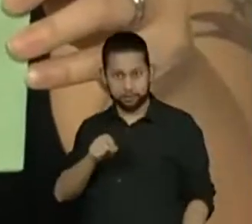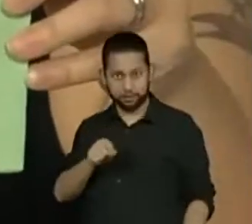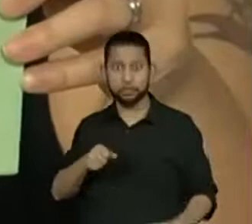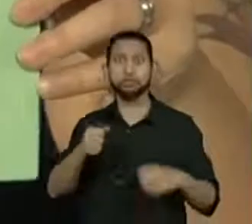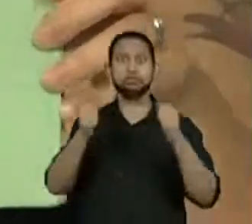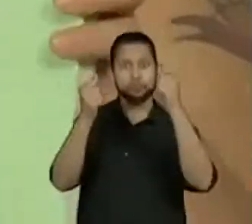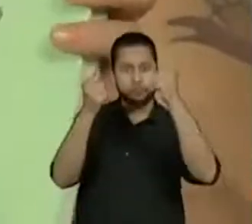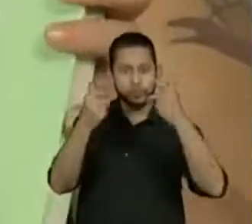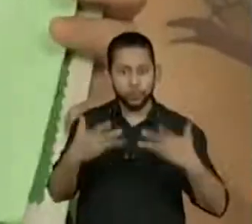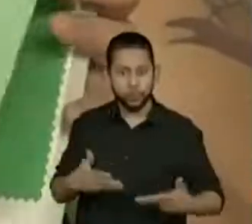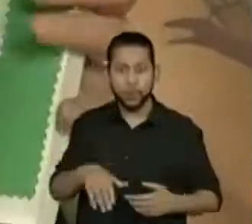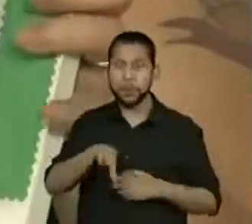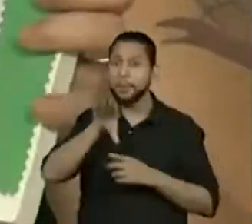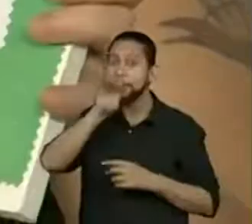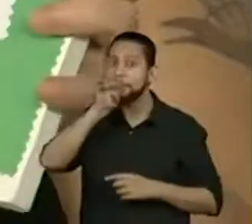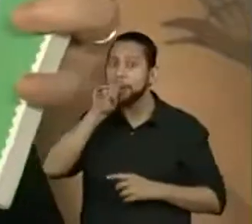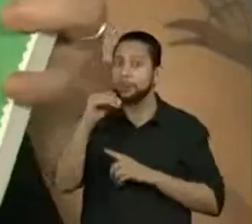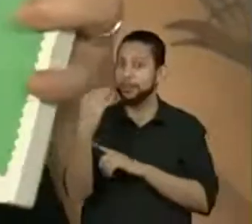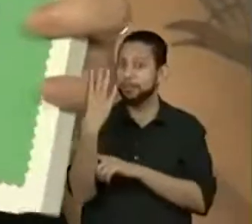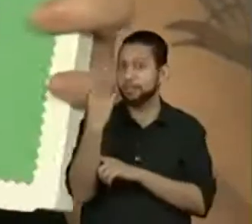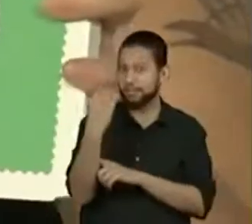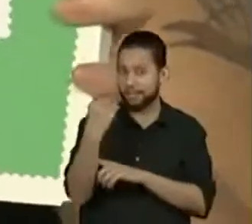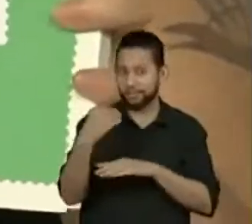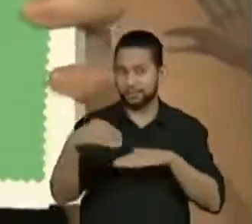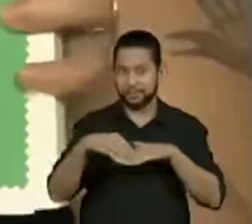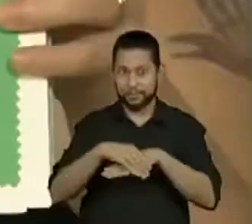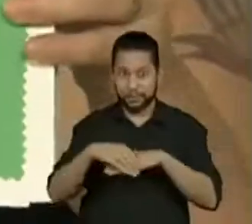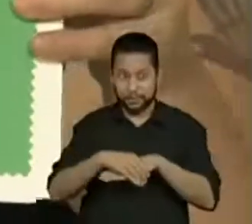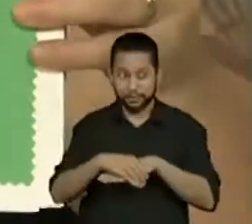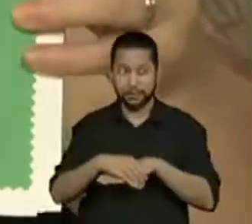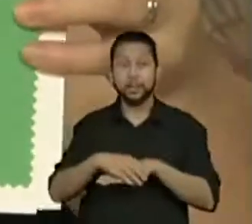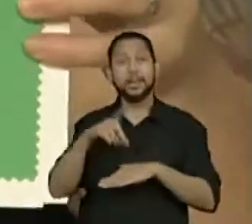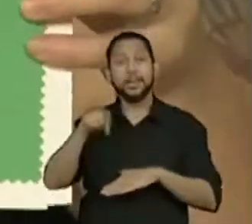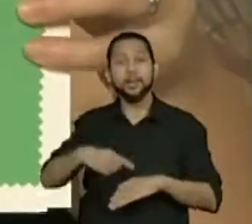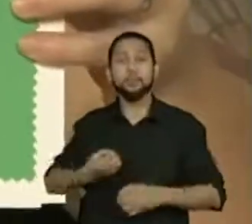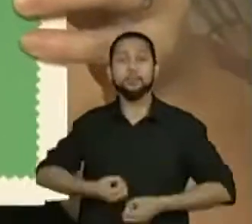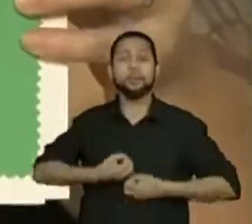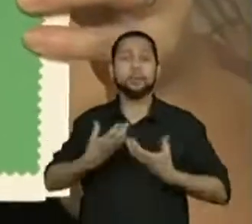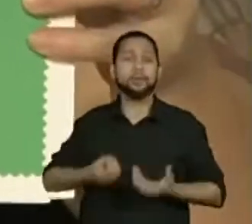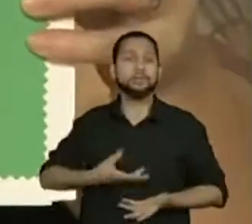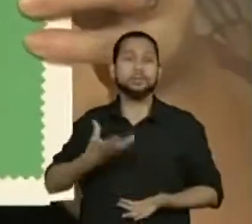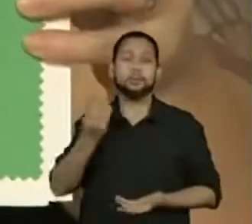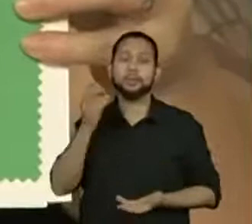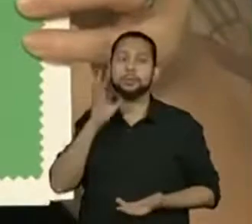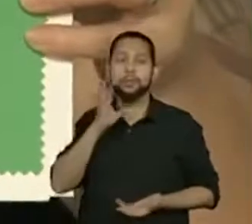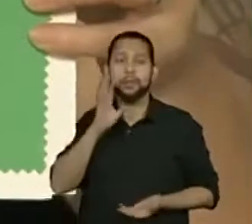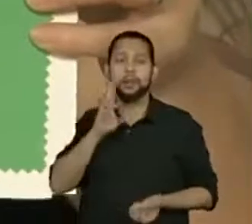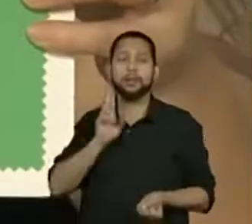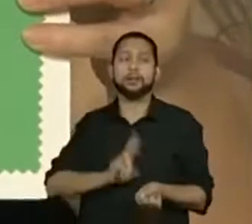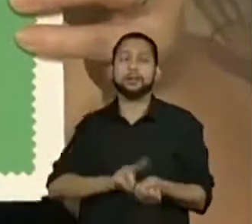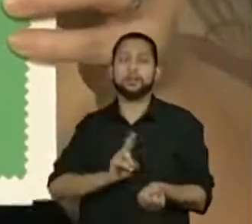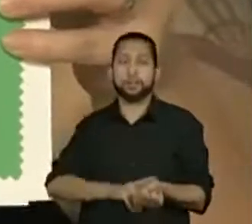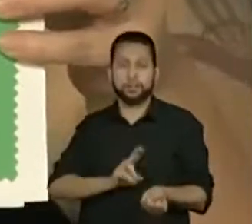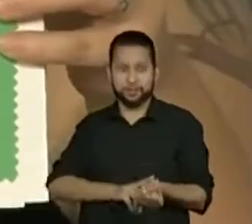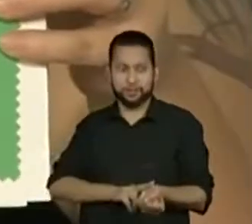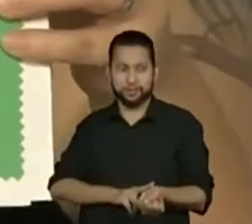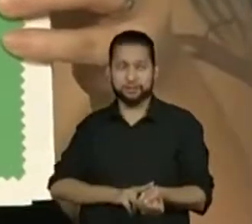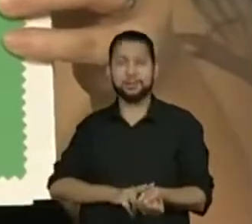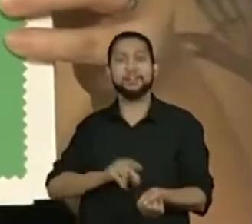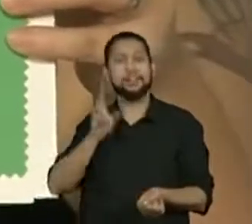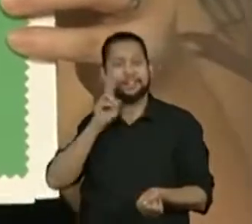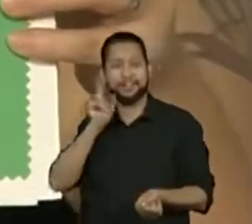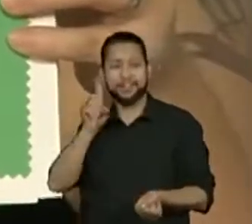o pato tira retrato que é um poeminha muito bacana muito ritmado cheio de